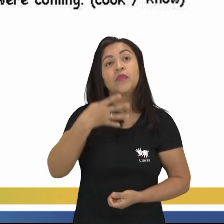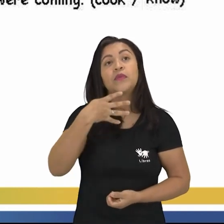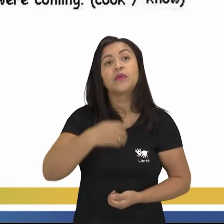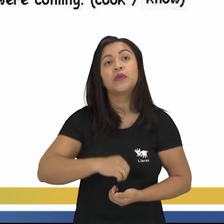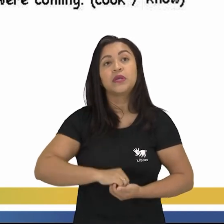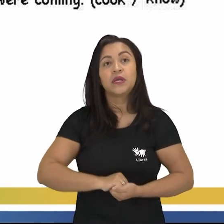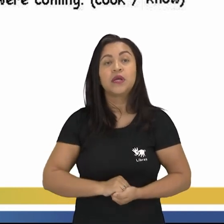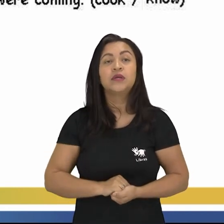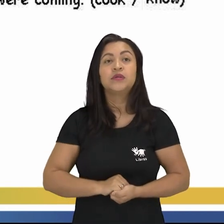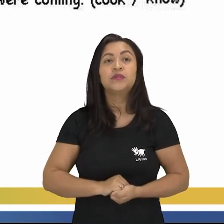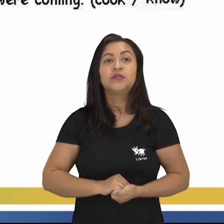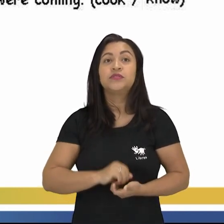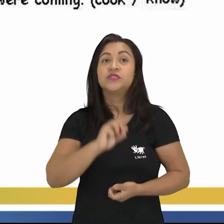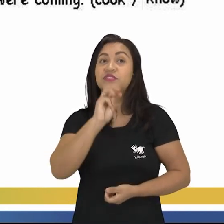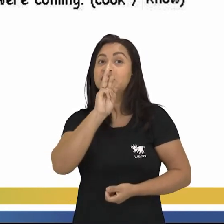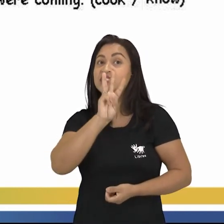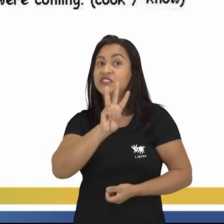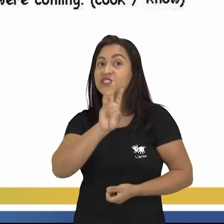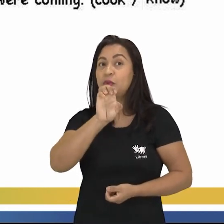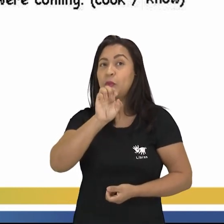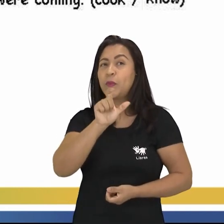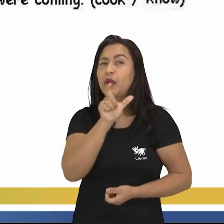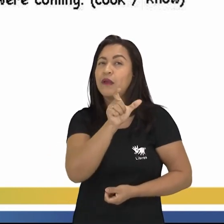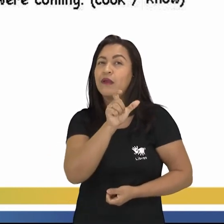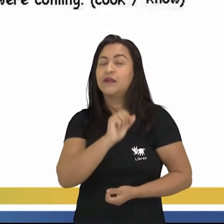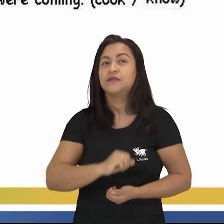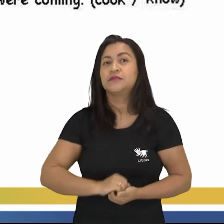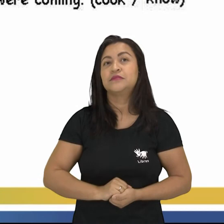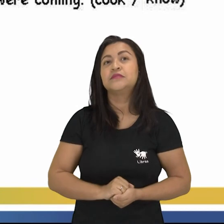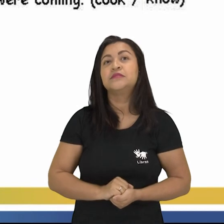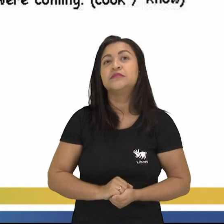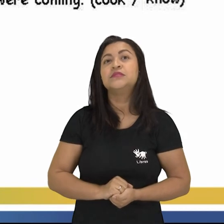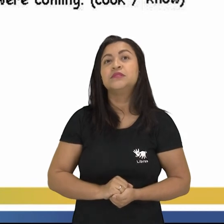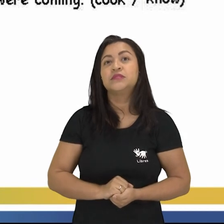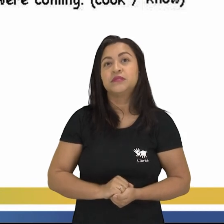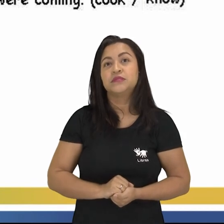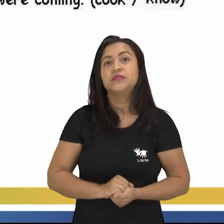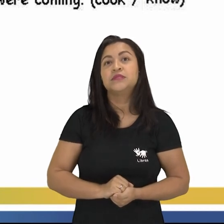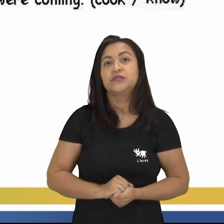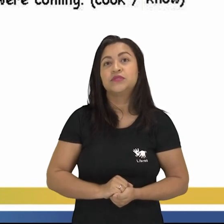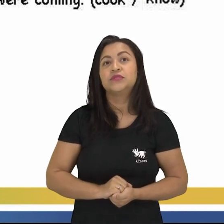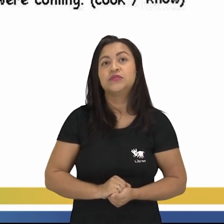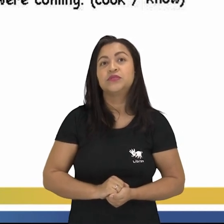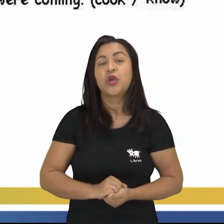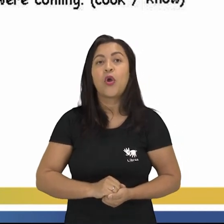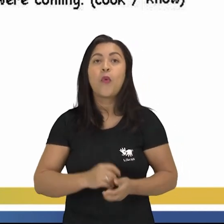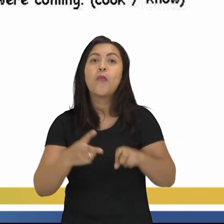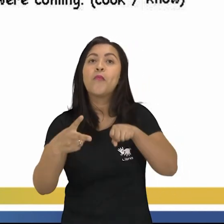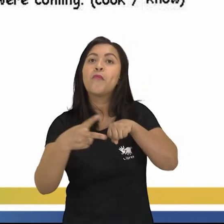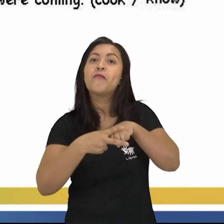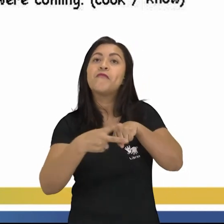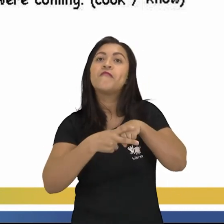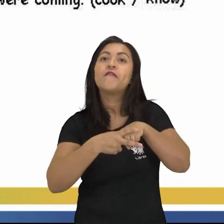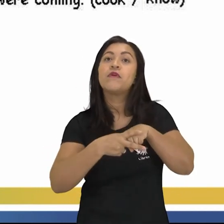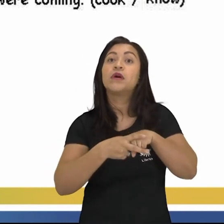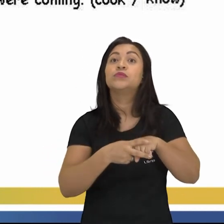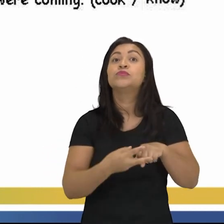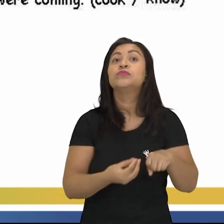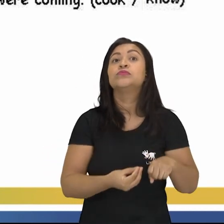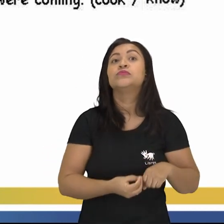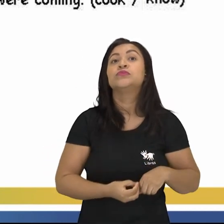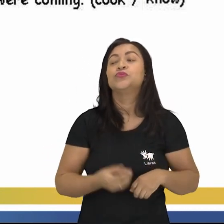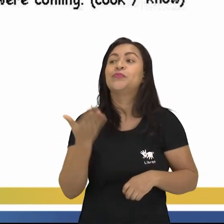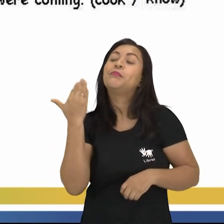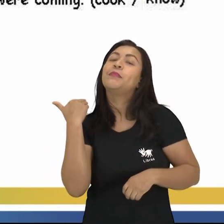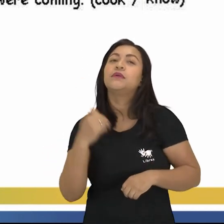4. We já é resultado. Então, would have no mais o verbo no particípio, aquele verbo go ali no particípio.